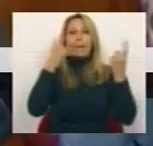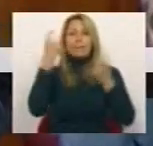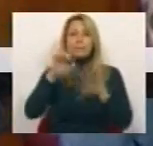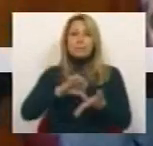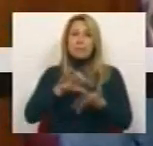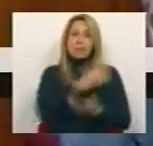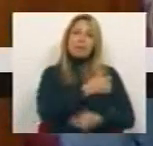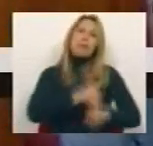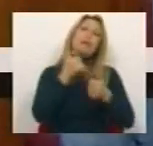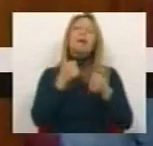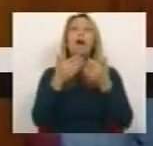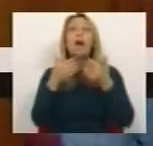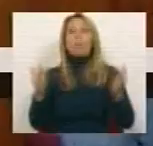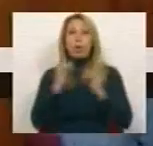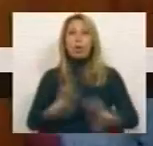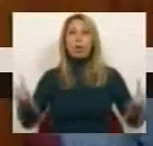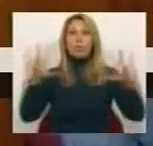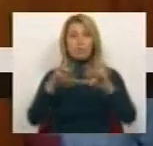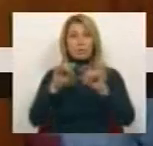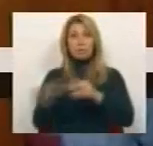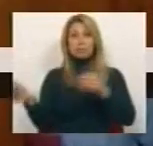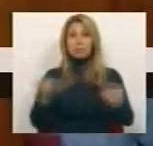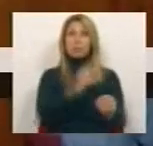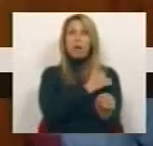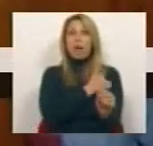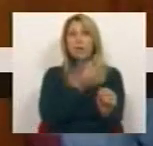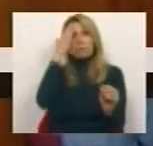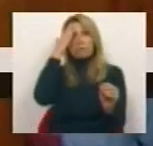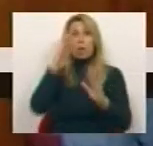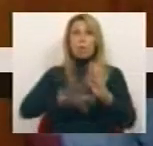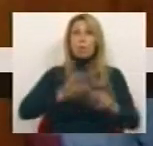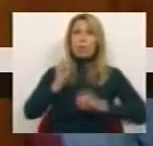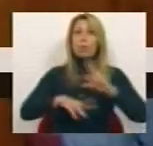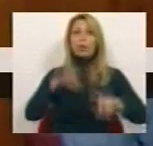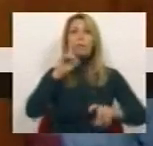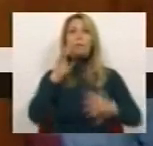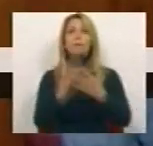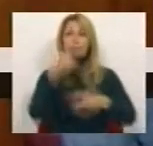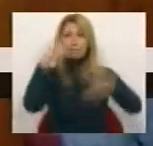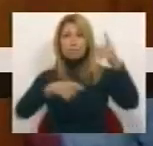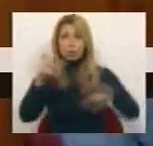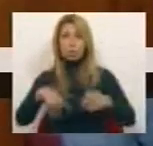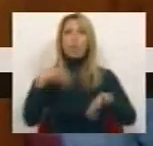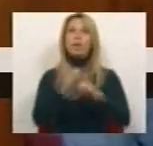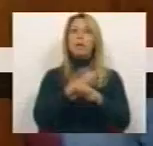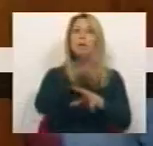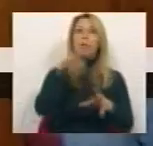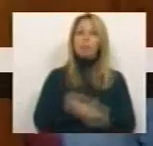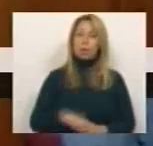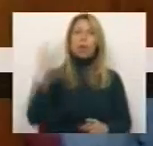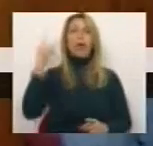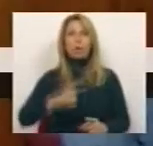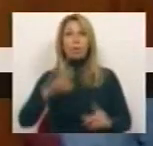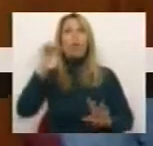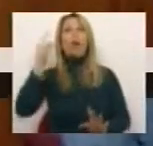inovação. Enviamos para esta Casa aquilo que consideramos uma regulamentação moderna que protege os consumidores, protege os trabalhadores, impõe obrigações